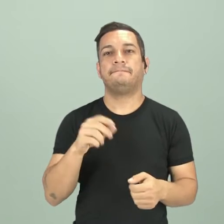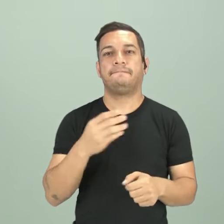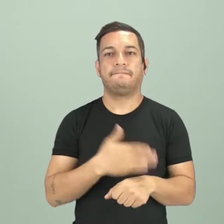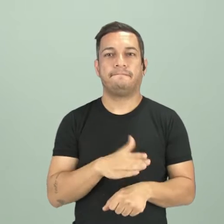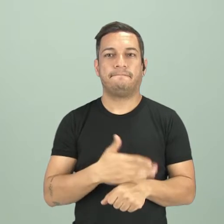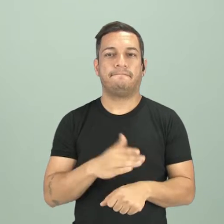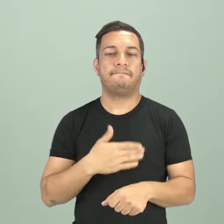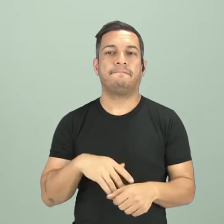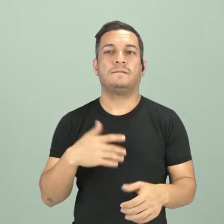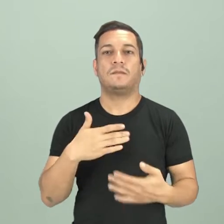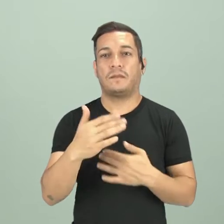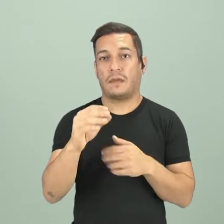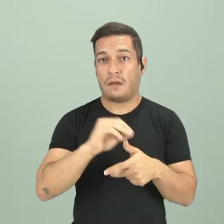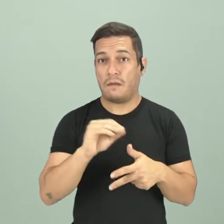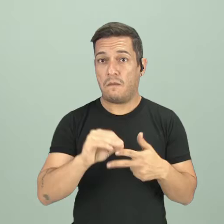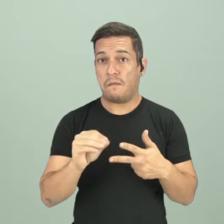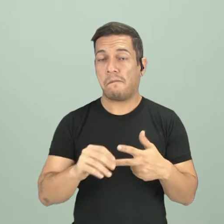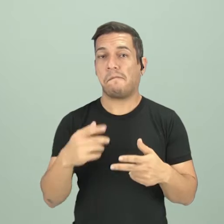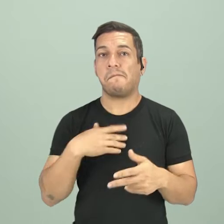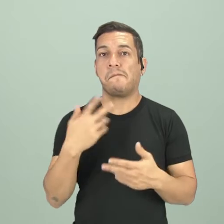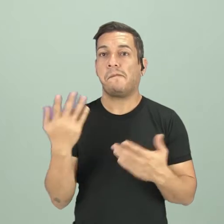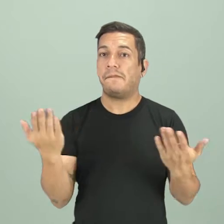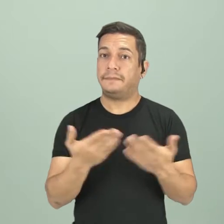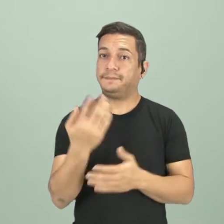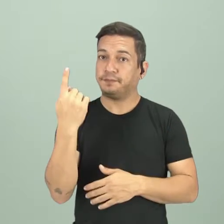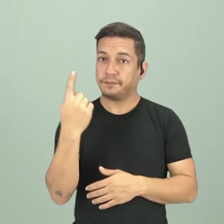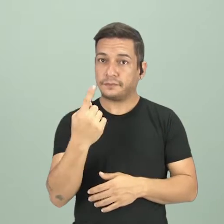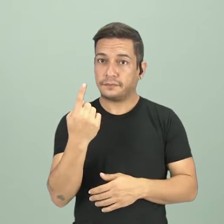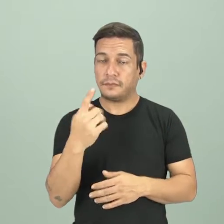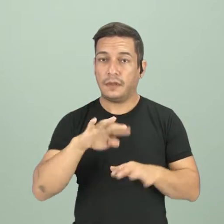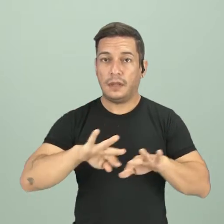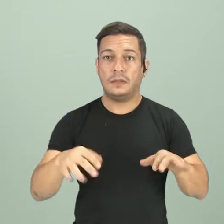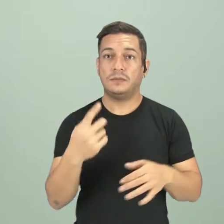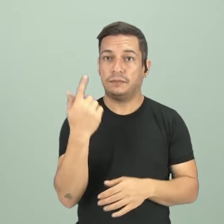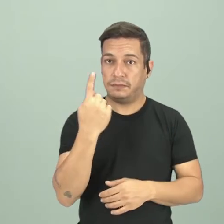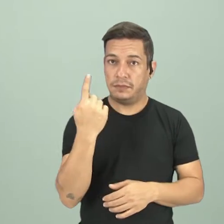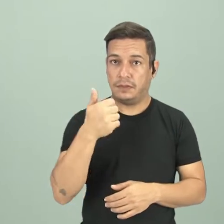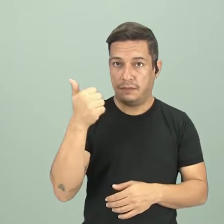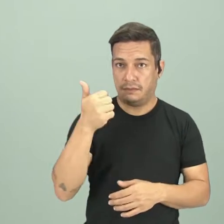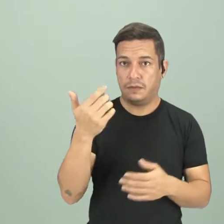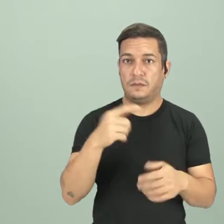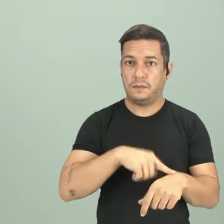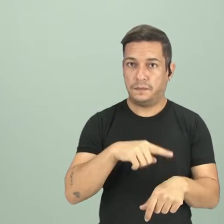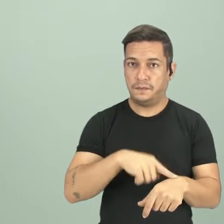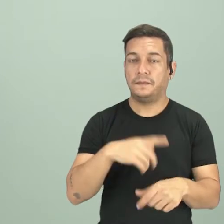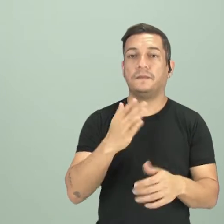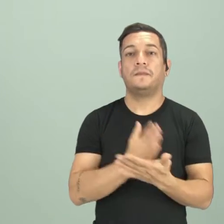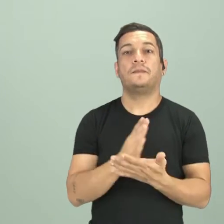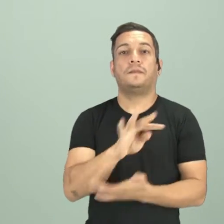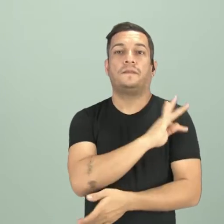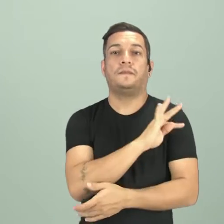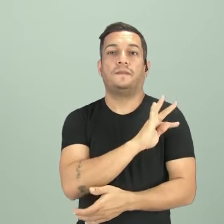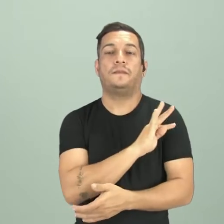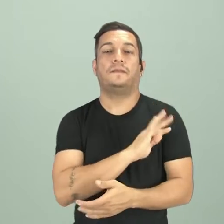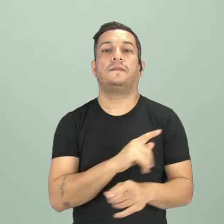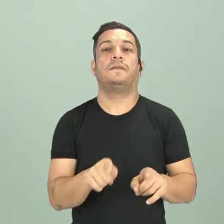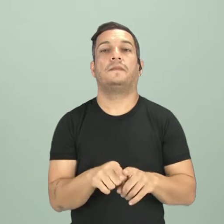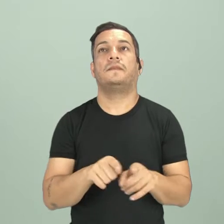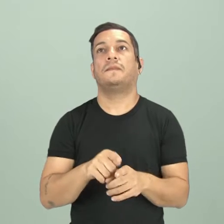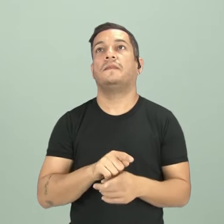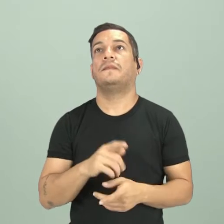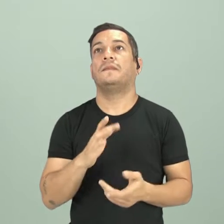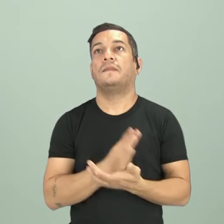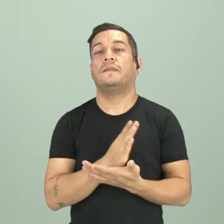Gente, essa aula vai ser dividida em duas partes, tá? Hoje vamos falar um pouquinho da primeira parte, algumas técnicas, tá? Algumas alternativas aí que